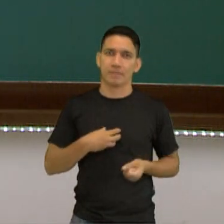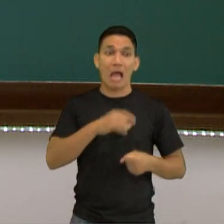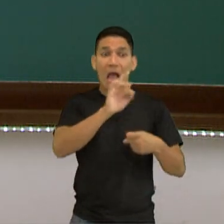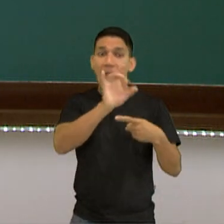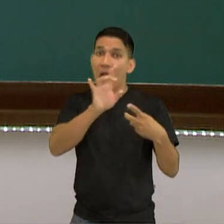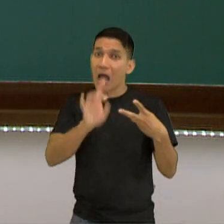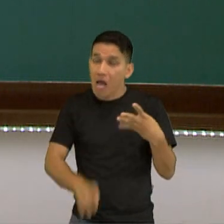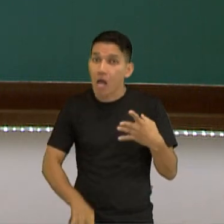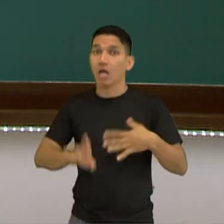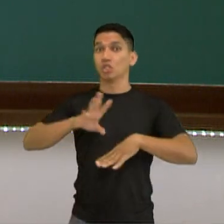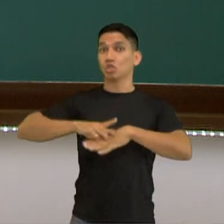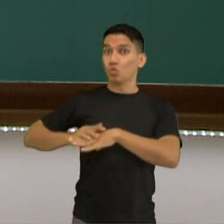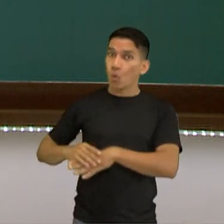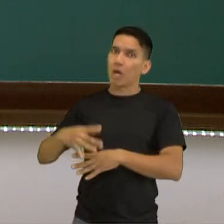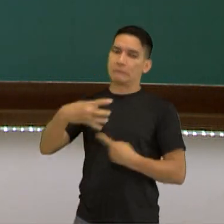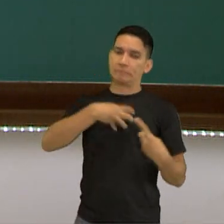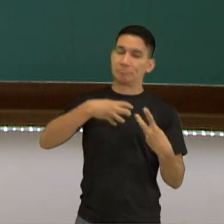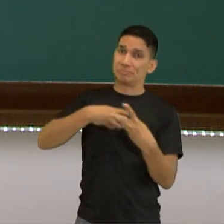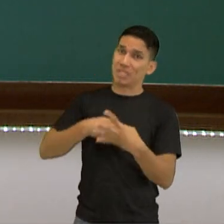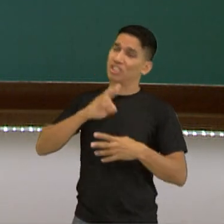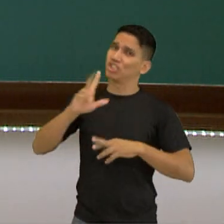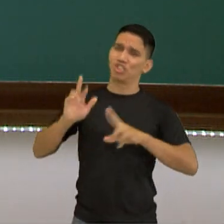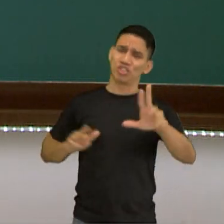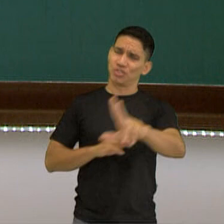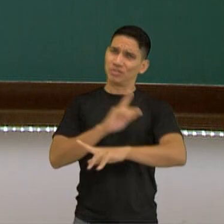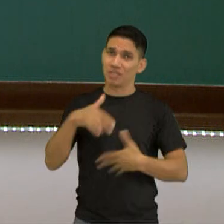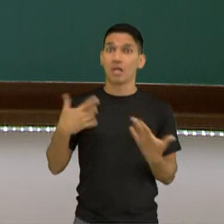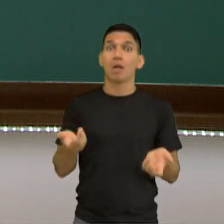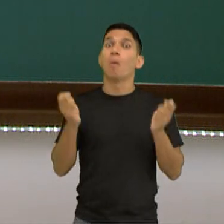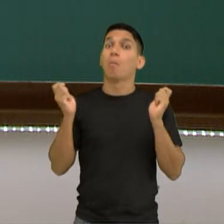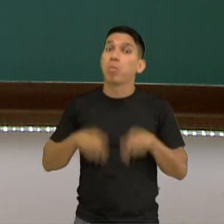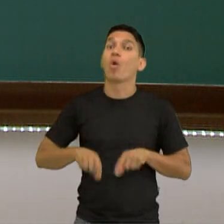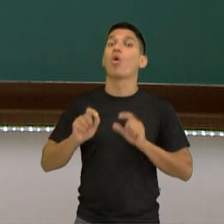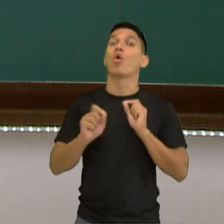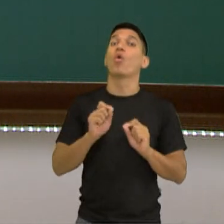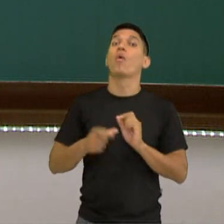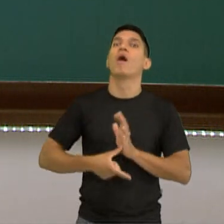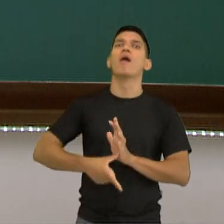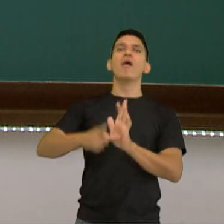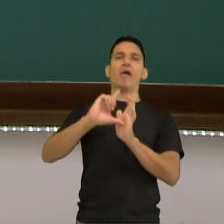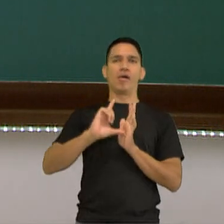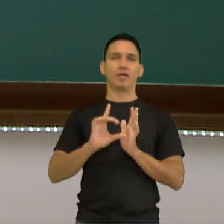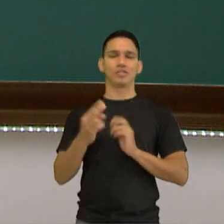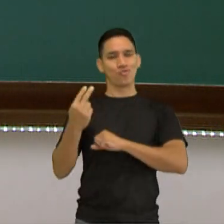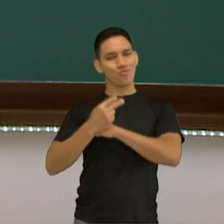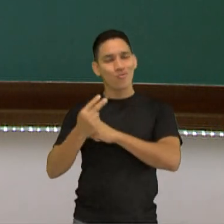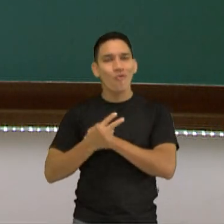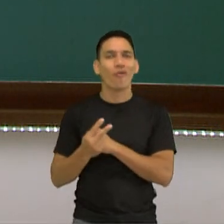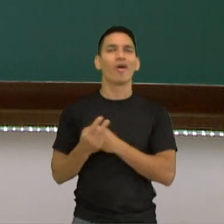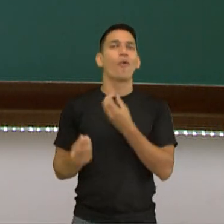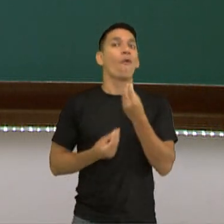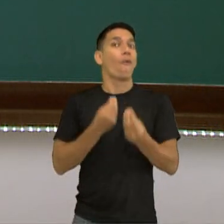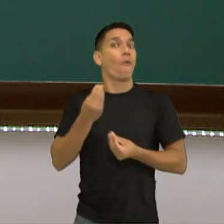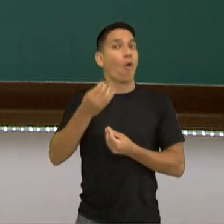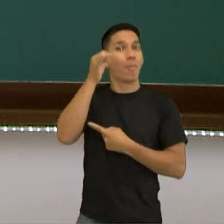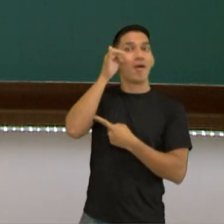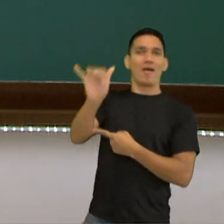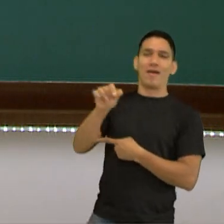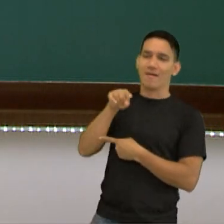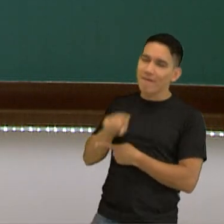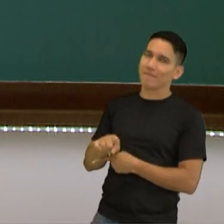tem sintomas específicos. Eu posso ter o que? A prevenção, ou seja, como